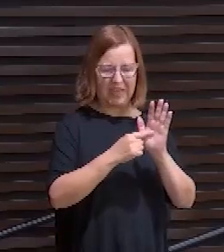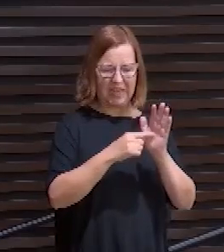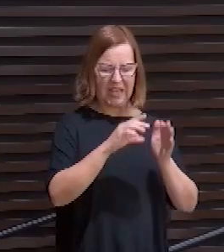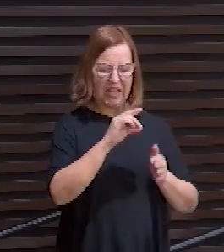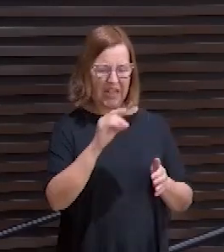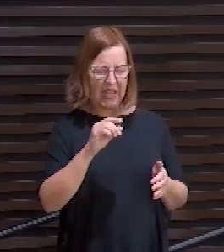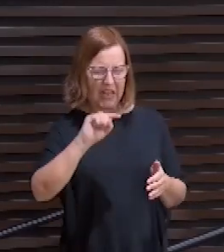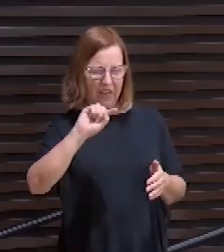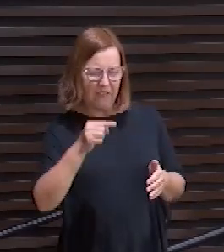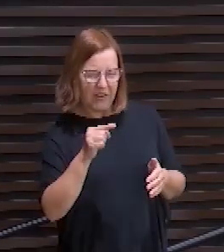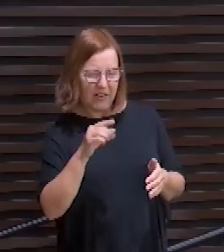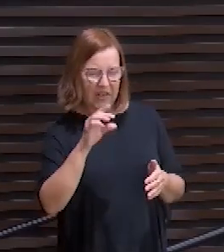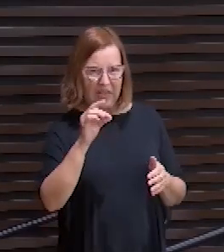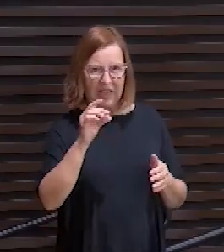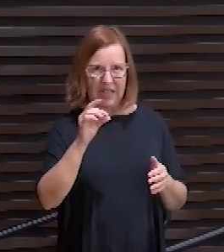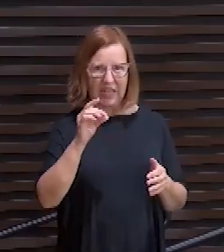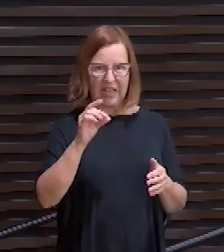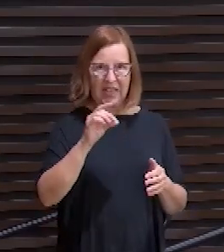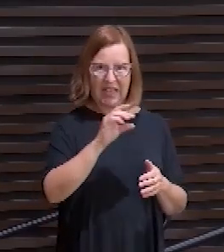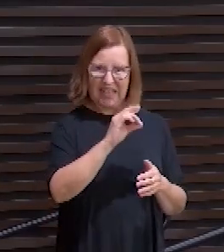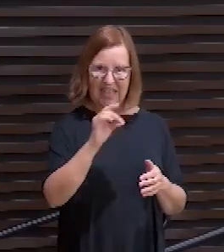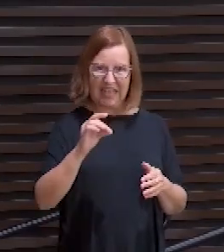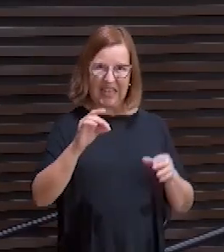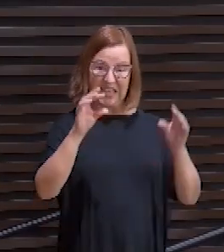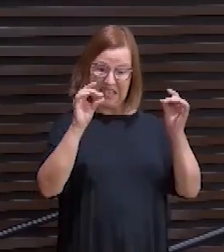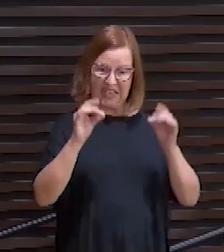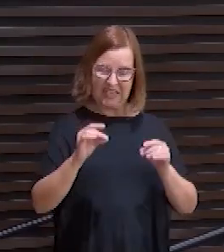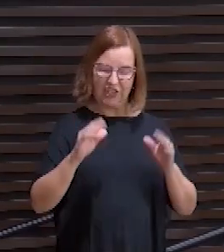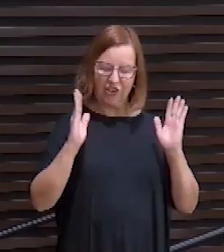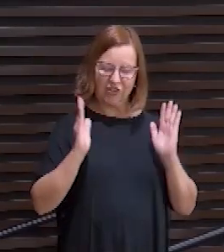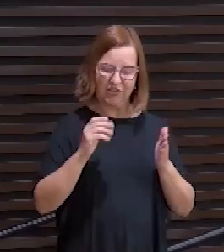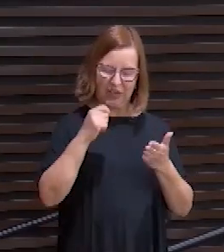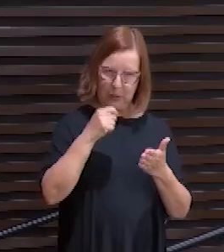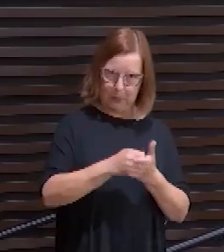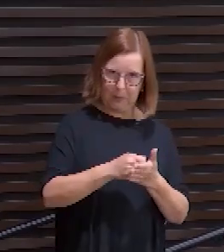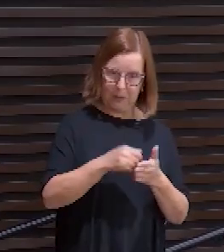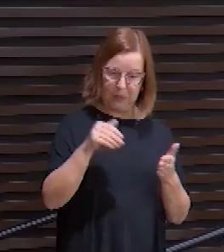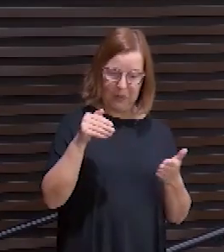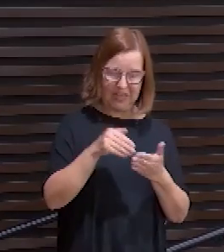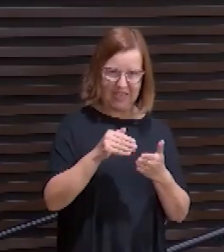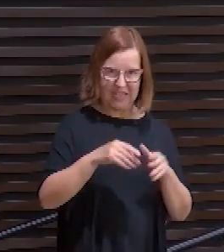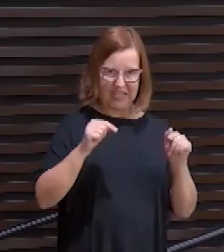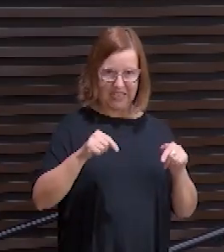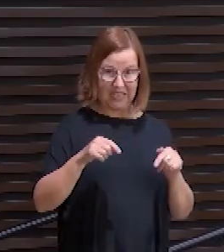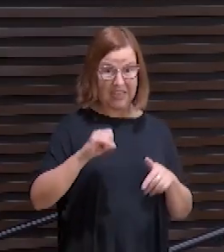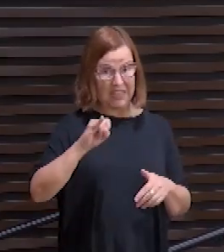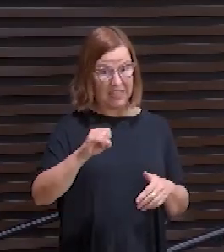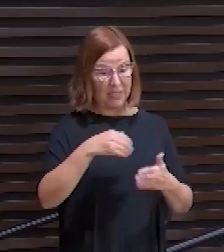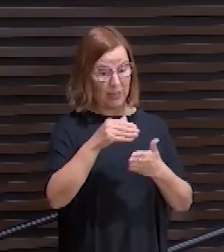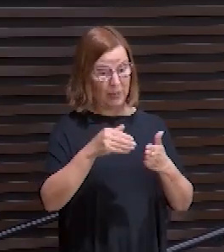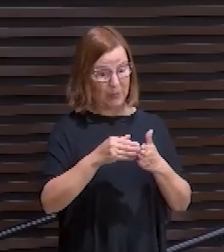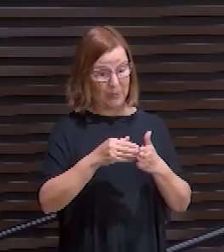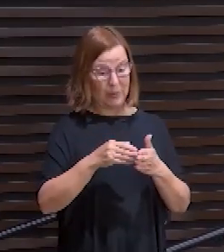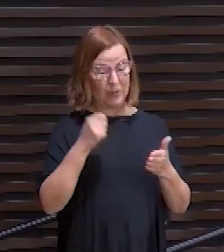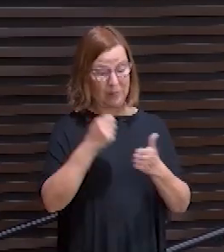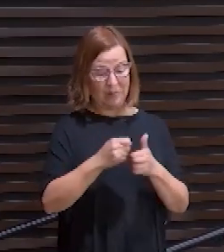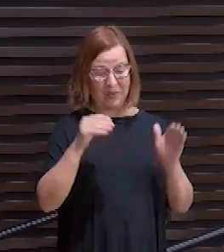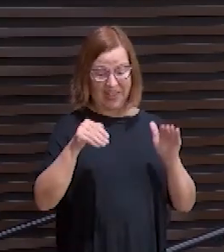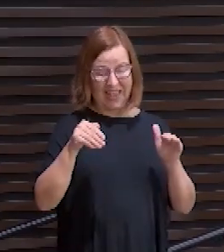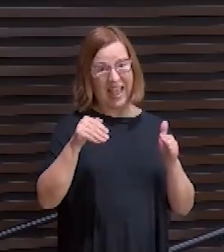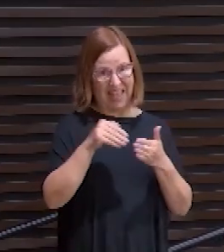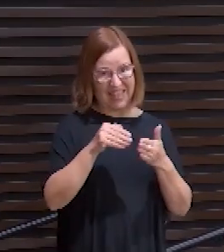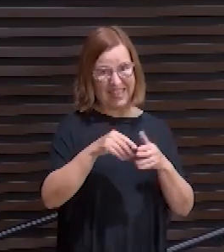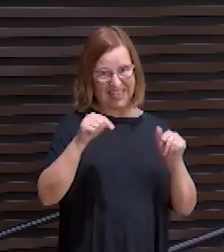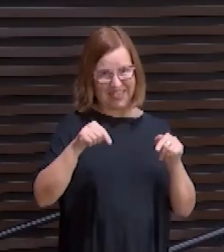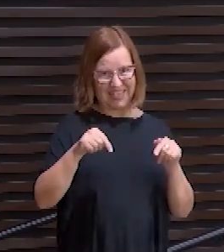cada detalhe se cumpriu até aqui. E se tudo se cumpriu até aqui, tenha certeza, meu querido irmão,